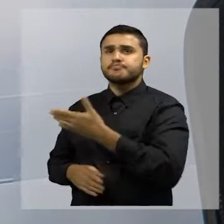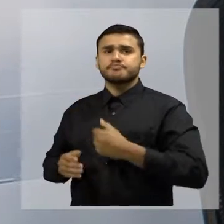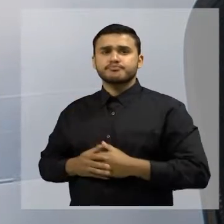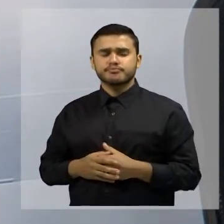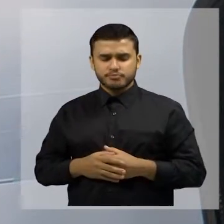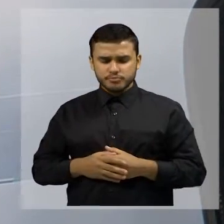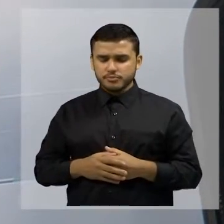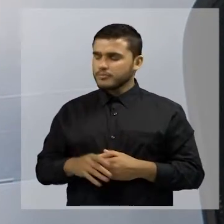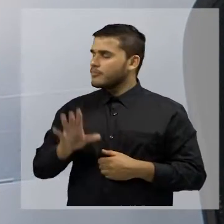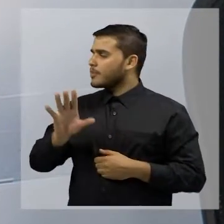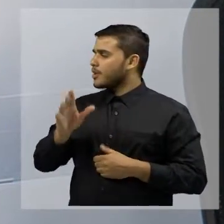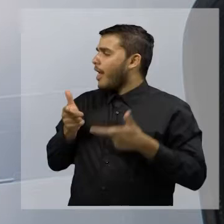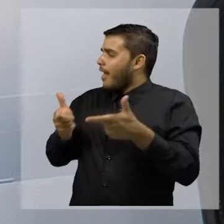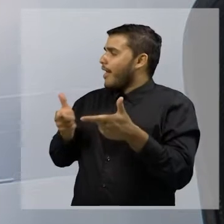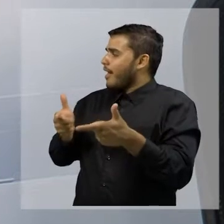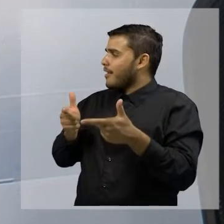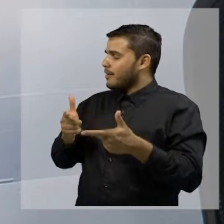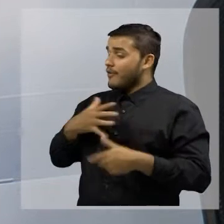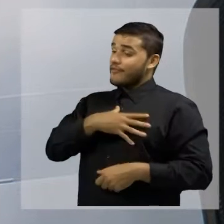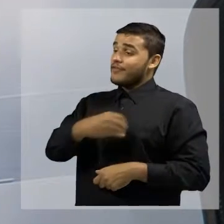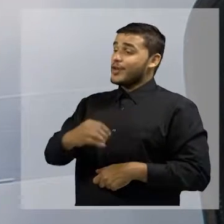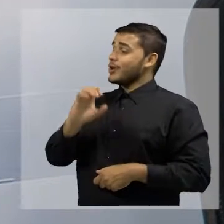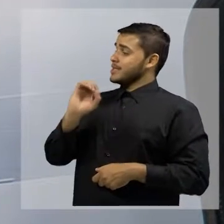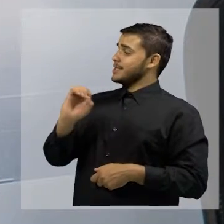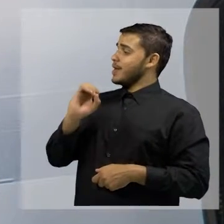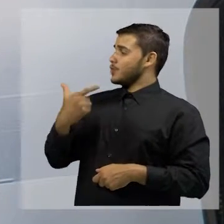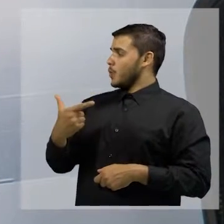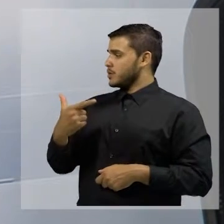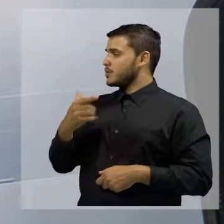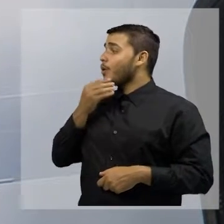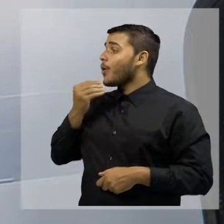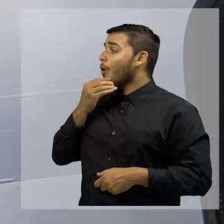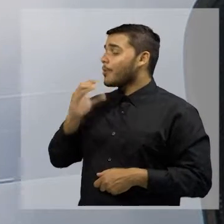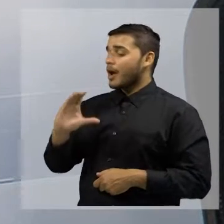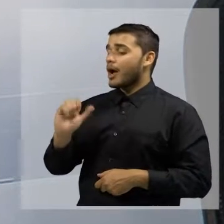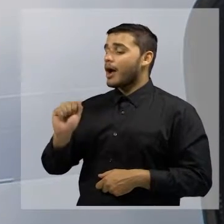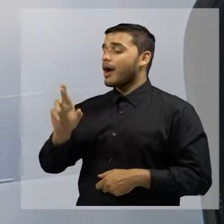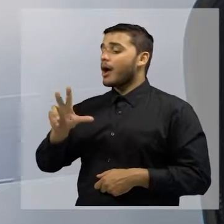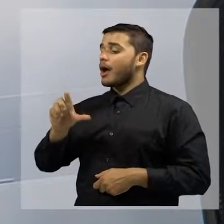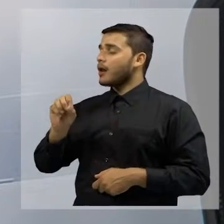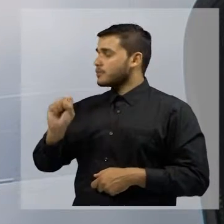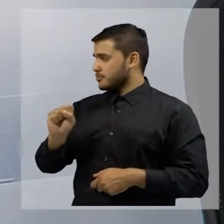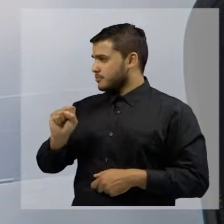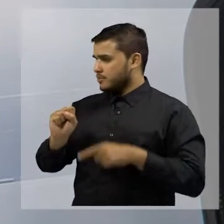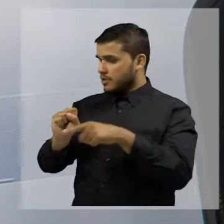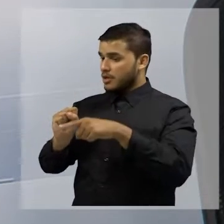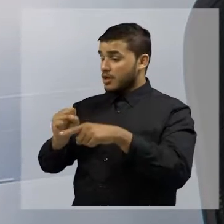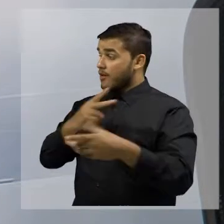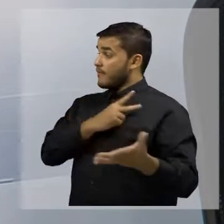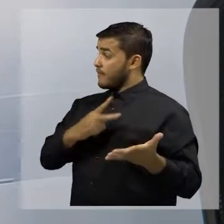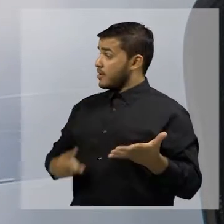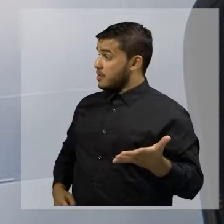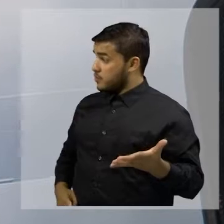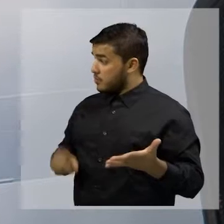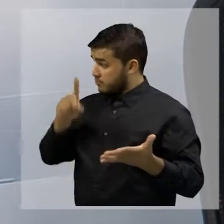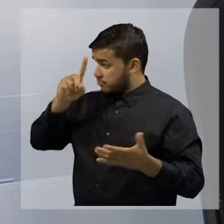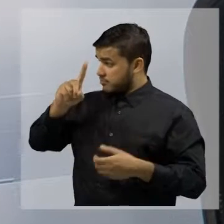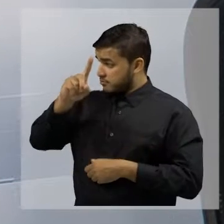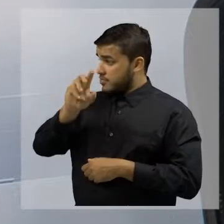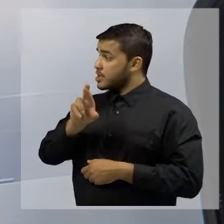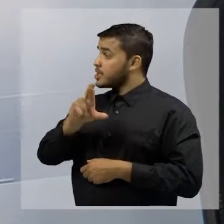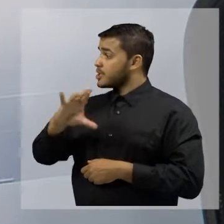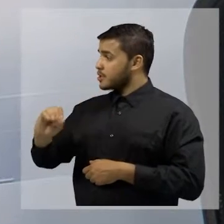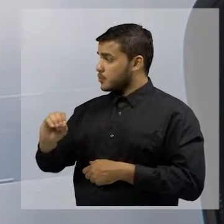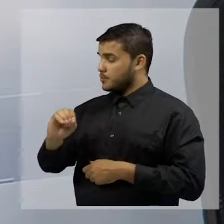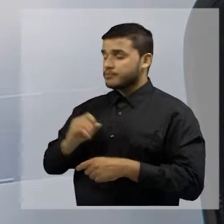eles chamam o 02, né, dentro do linguajar, que é o Carlos, que é vereador pelo município do Rio de Janeiro.